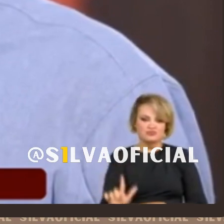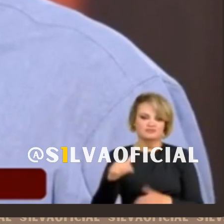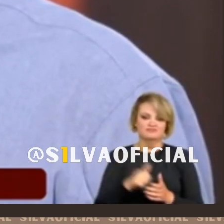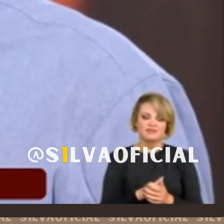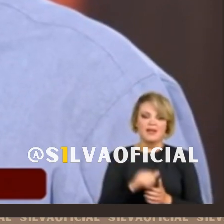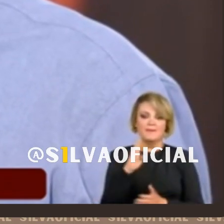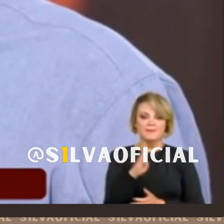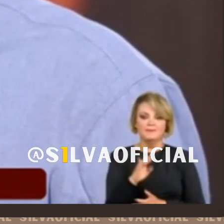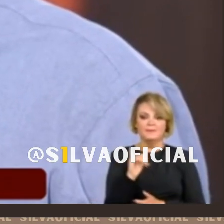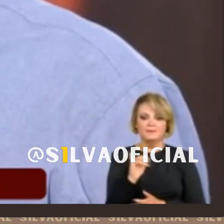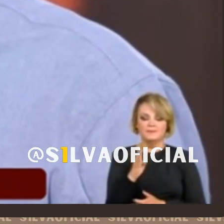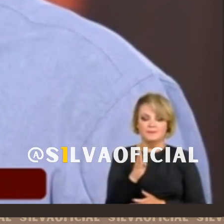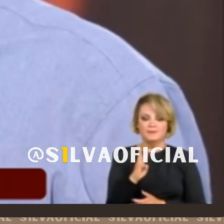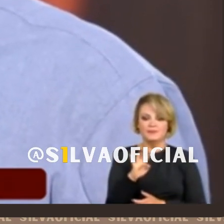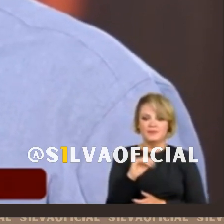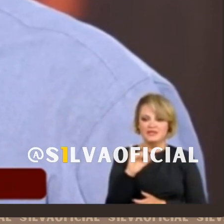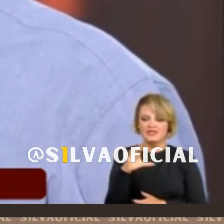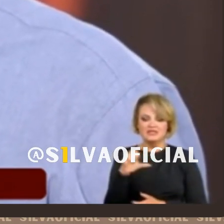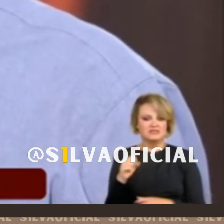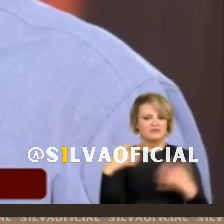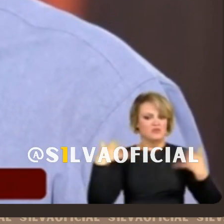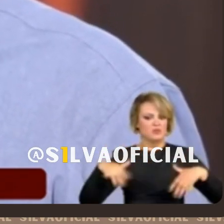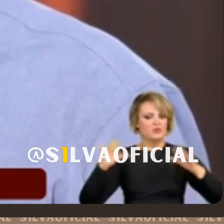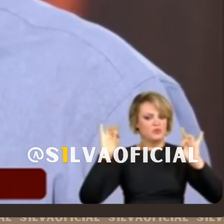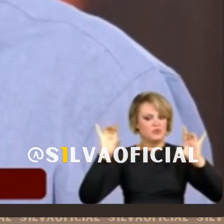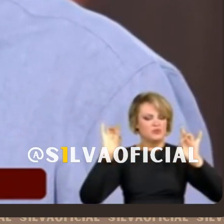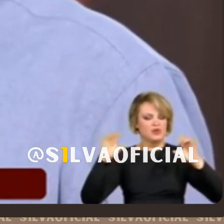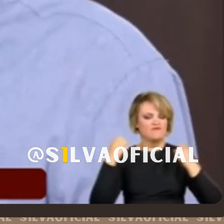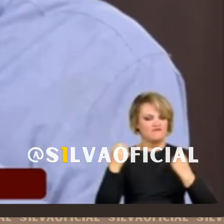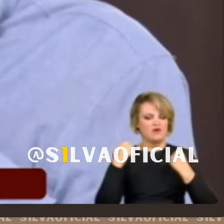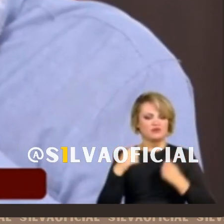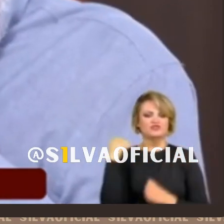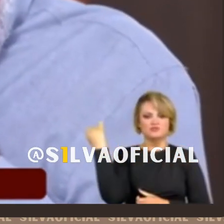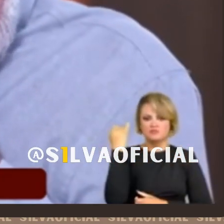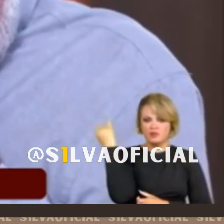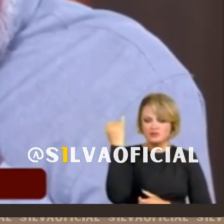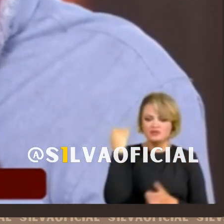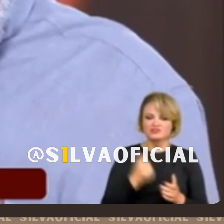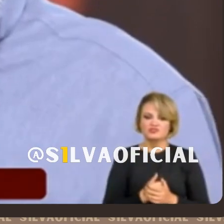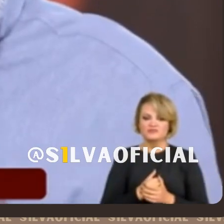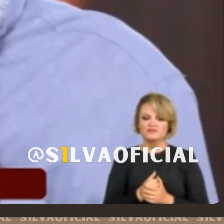poderosa, mais forte, mais importante. E eu acho que o mundo...